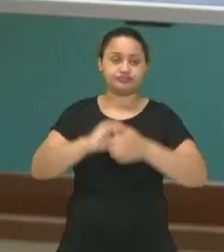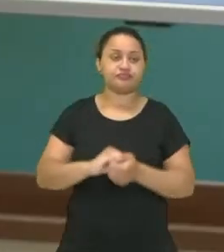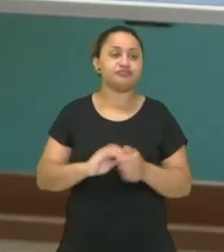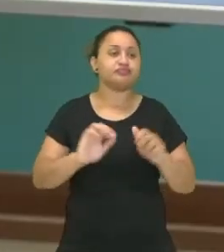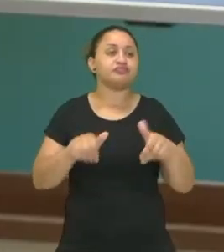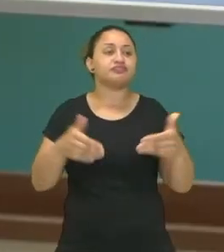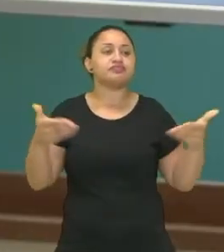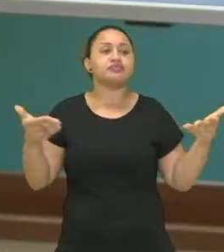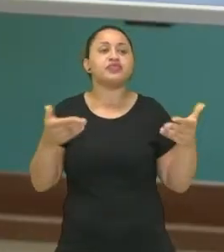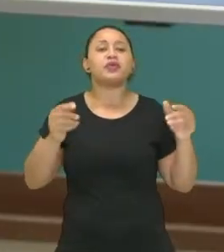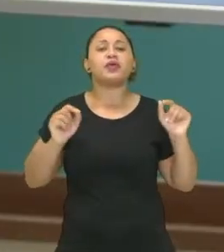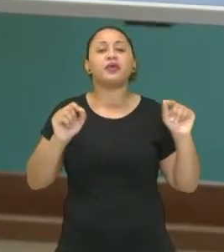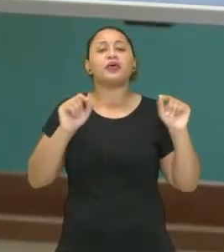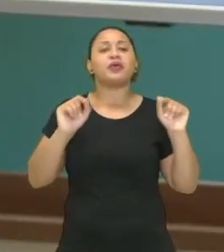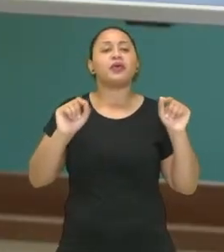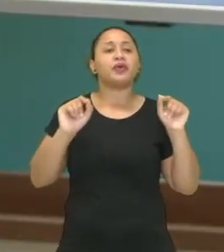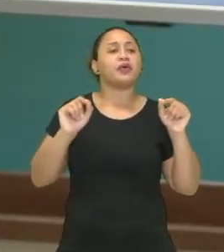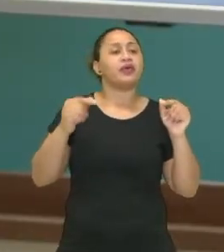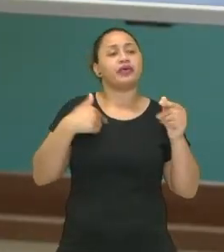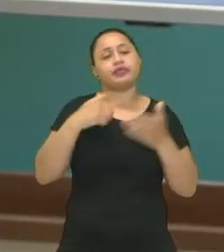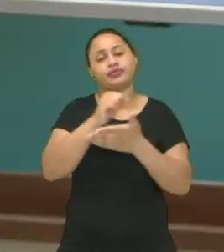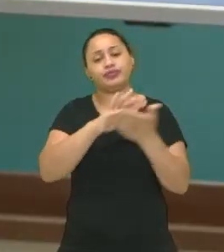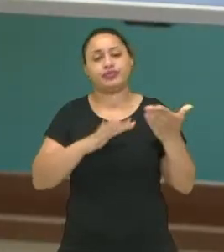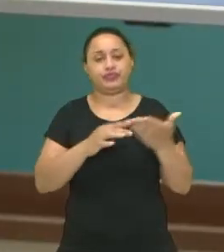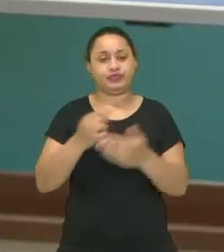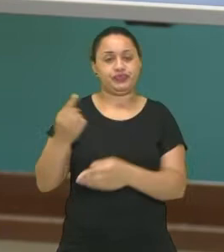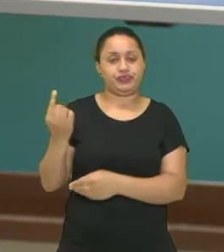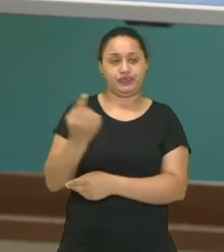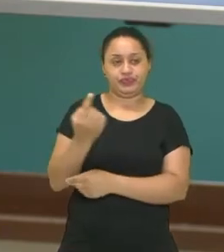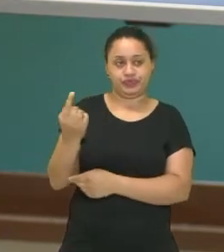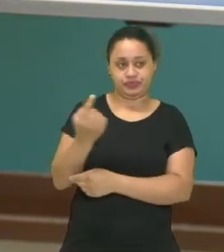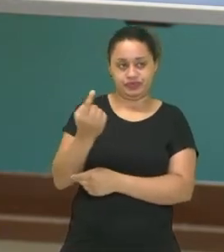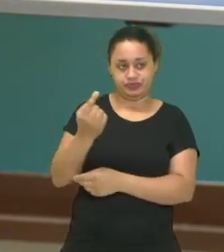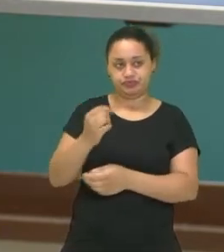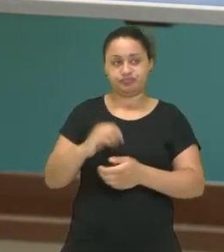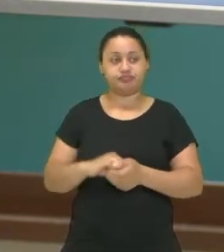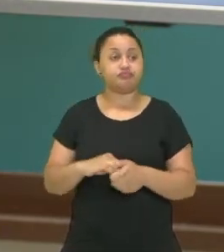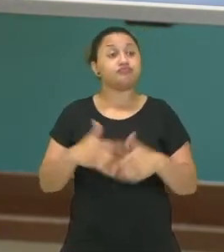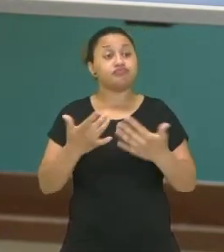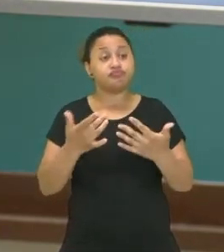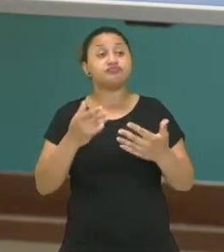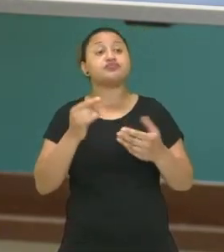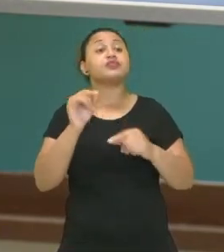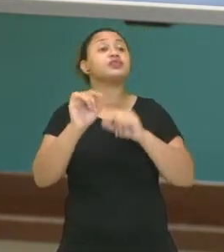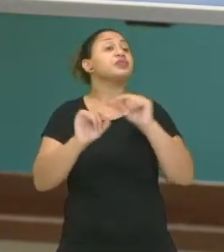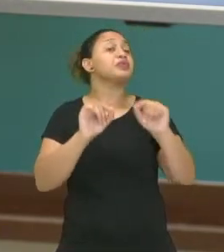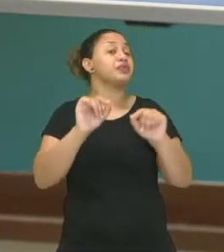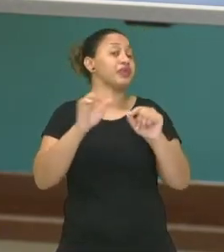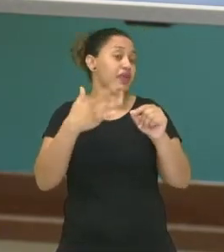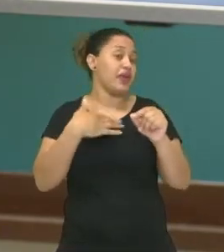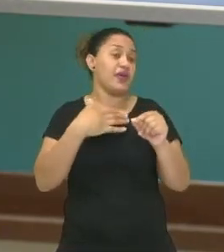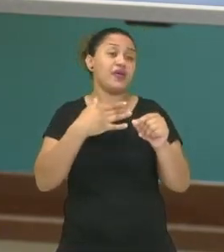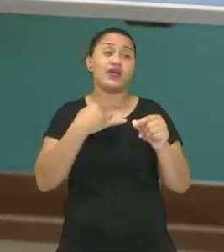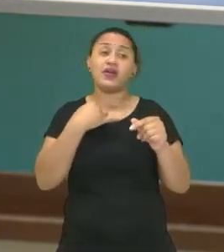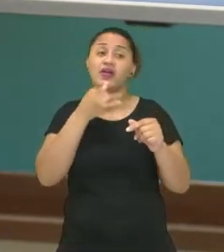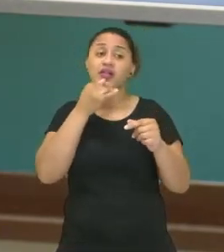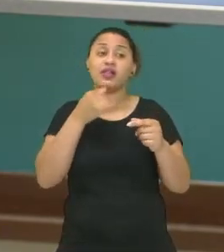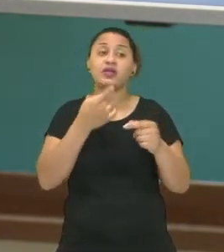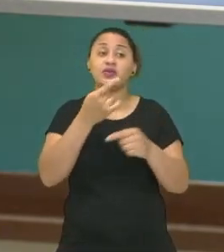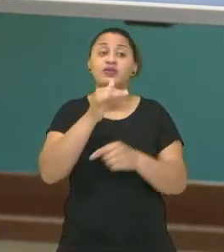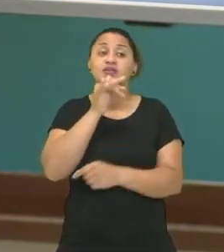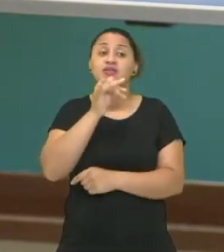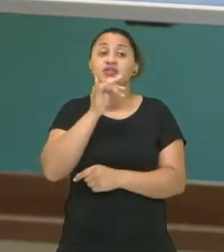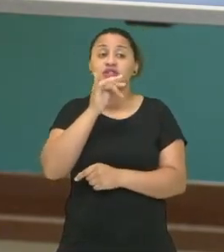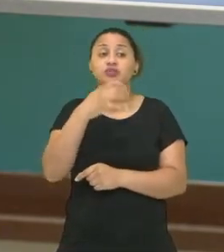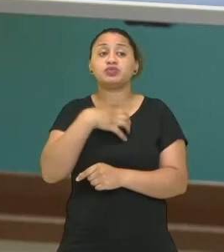E agora, nós vamos fazer o exercício de número 1. Vamos olhar aqui? Cite um exemplo